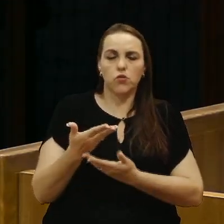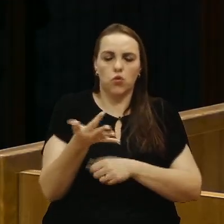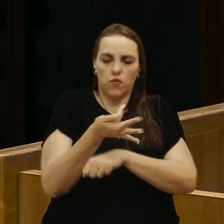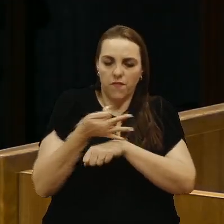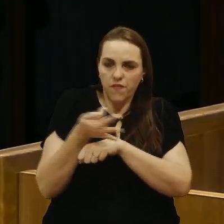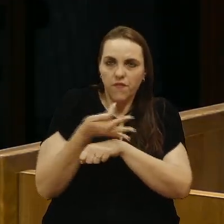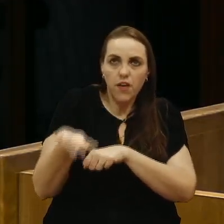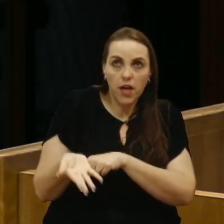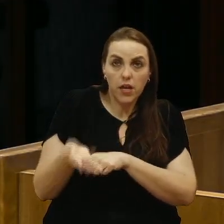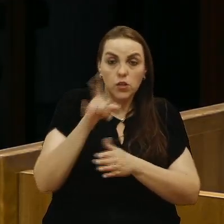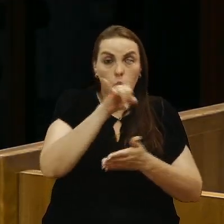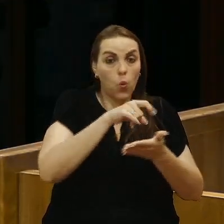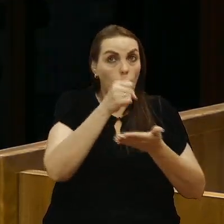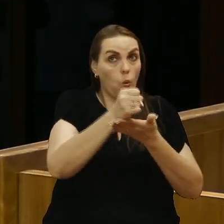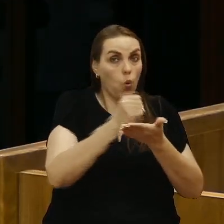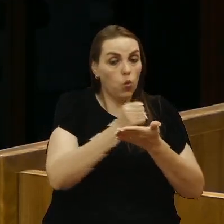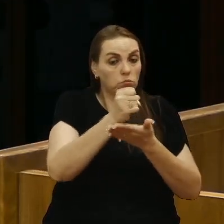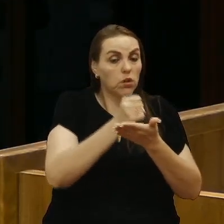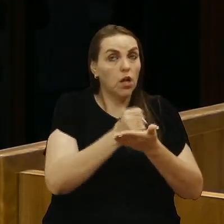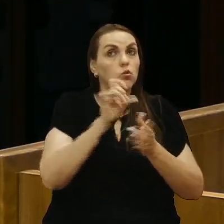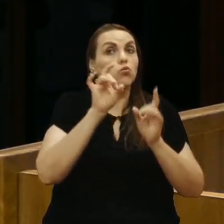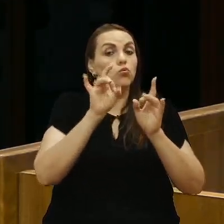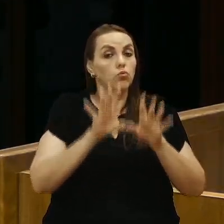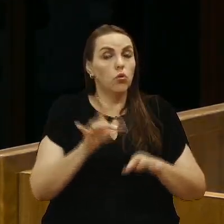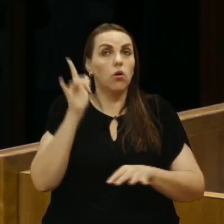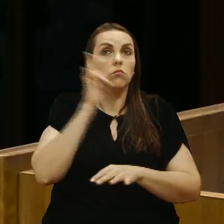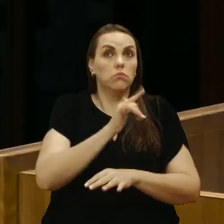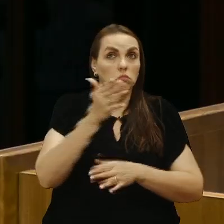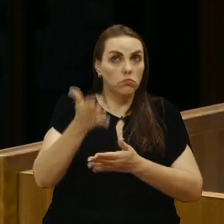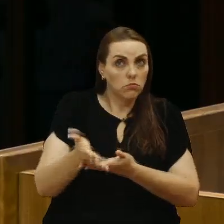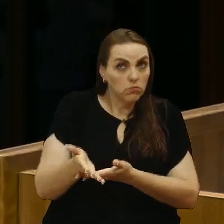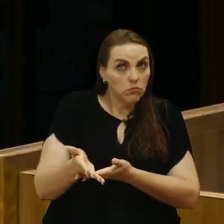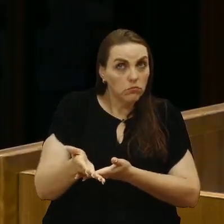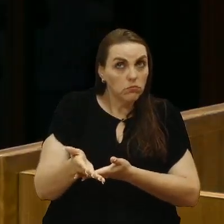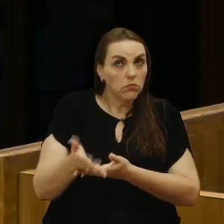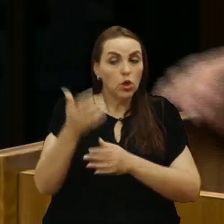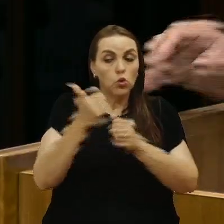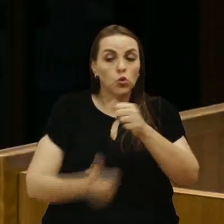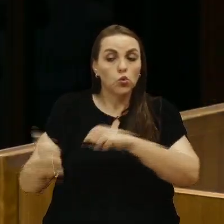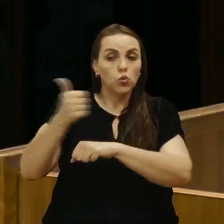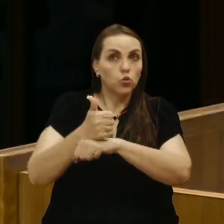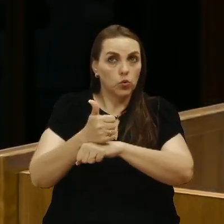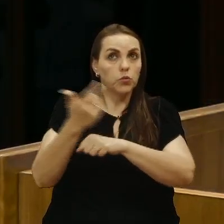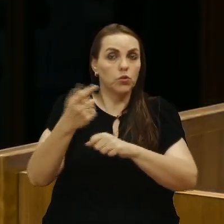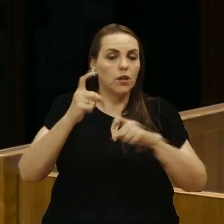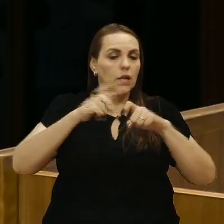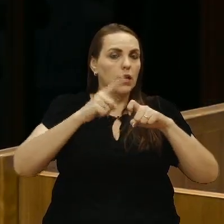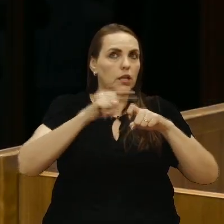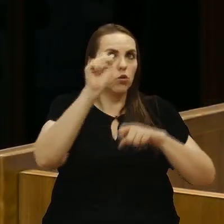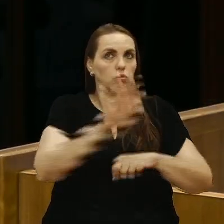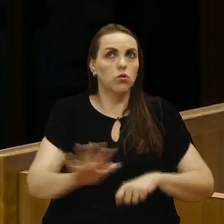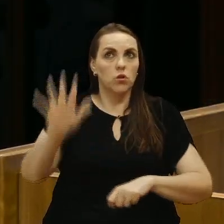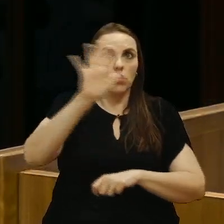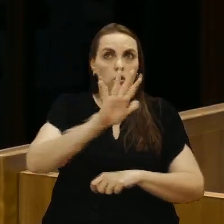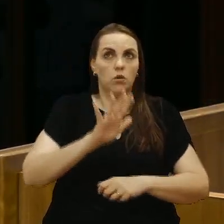o contrato só dá conta de substituição de clínico geral.